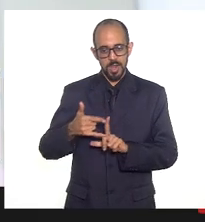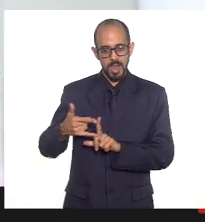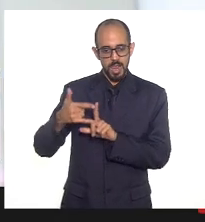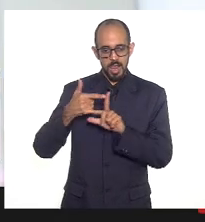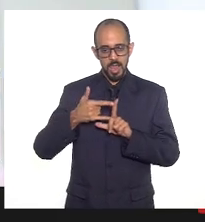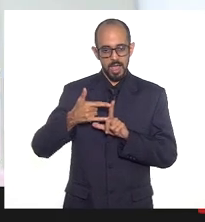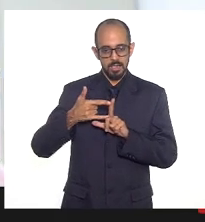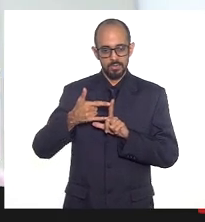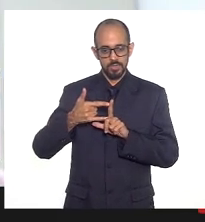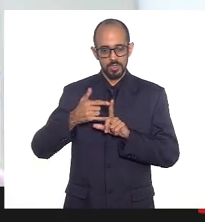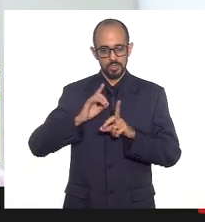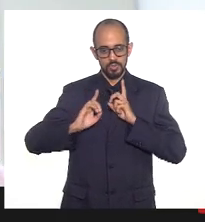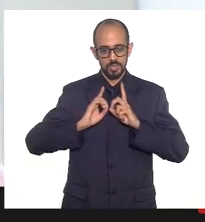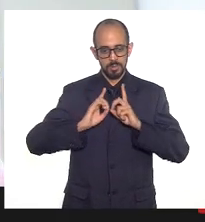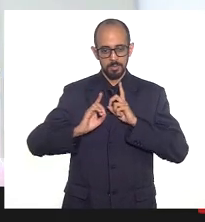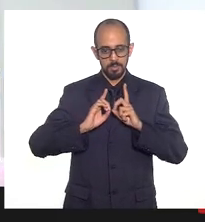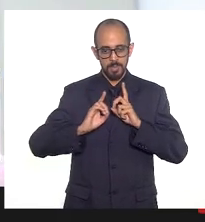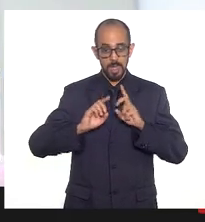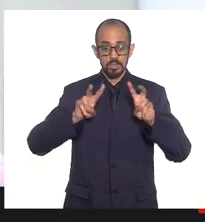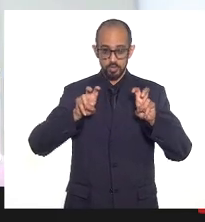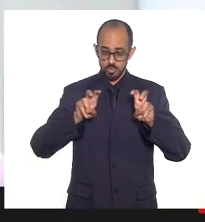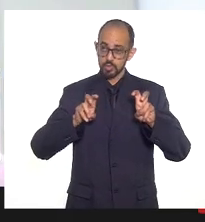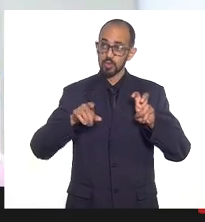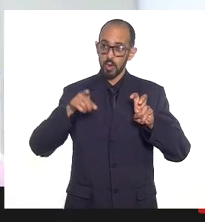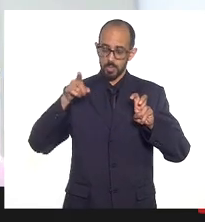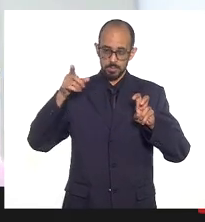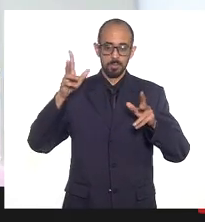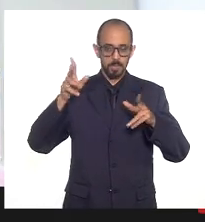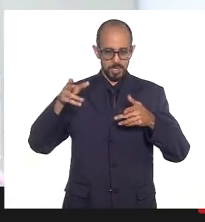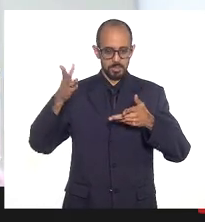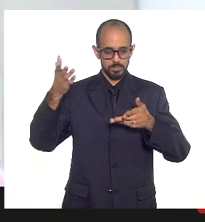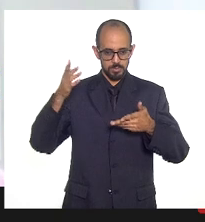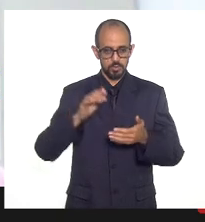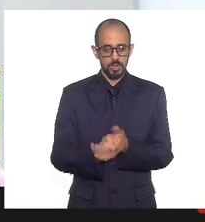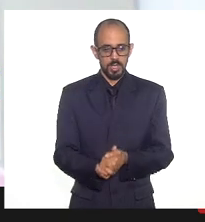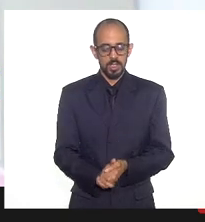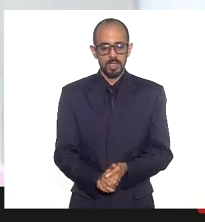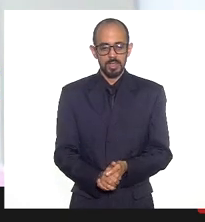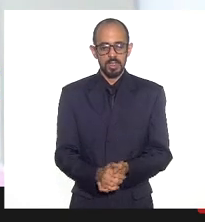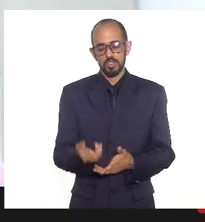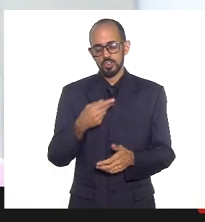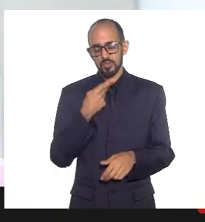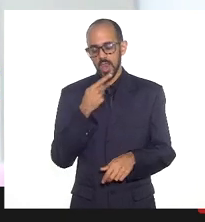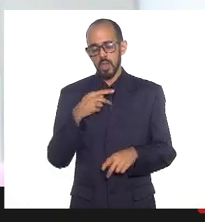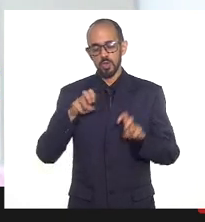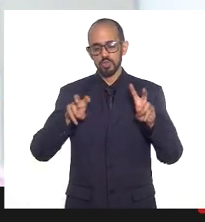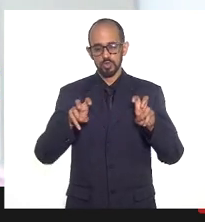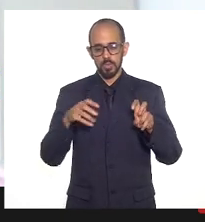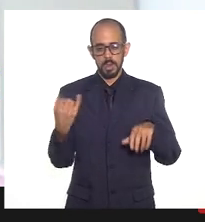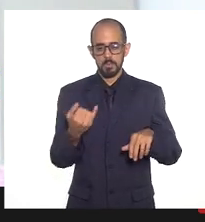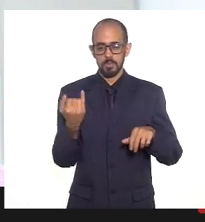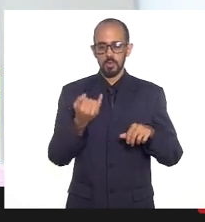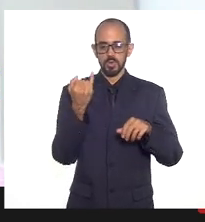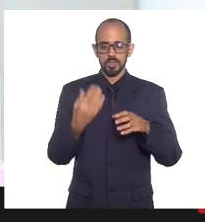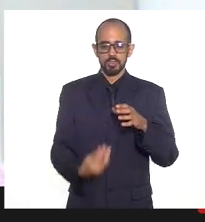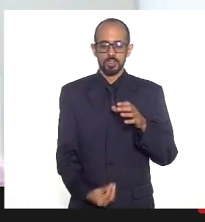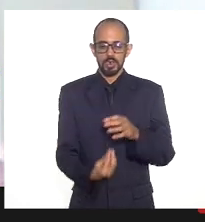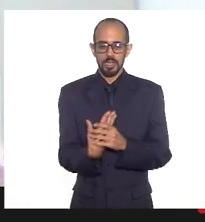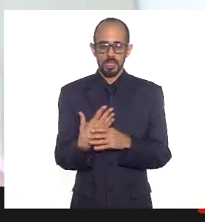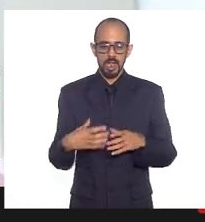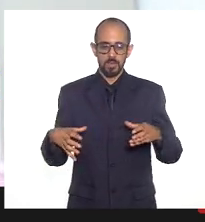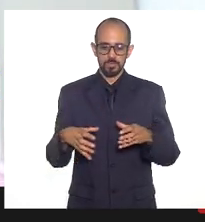debate já sobre esse tema, né, da democratização da comunicação. Ali conversou sobre a pertinência de se construir uma frente, de se